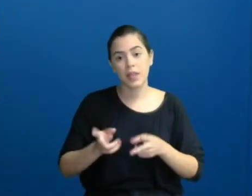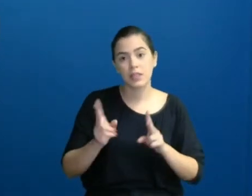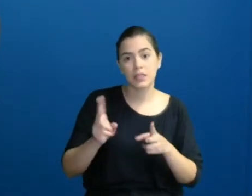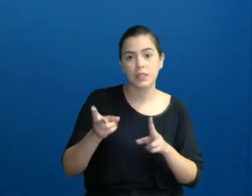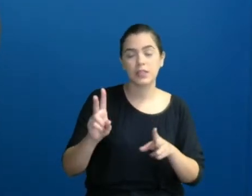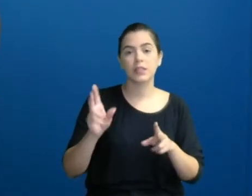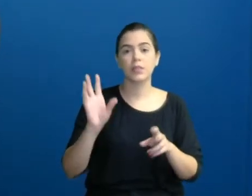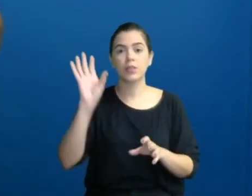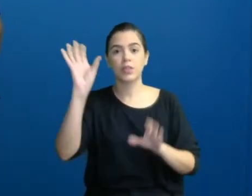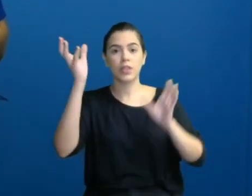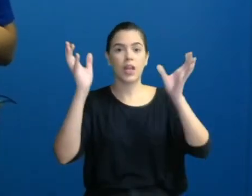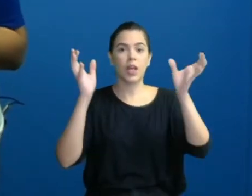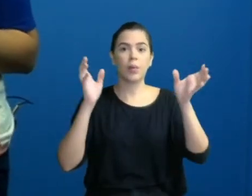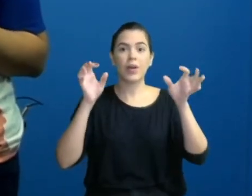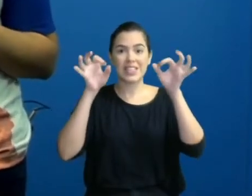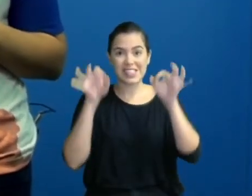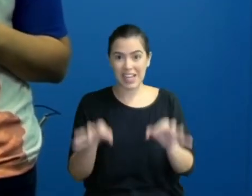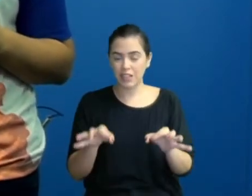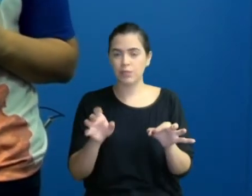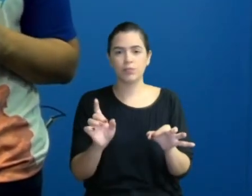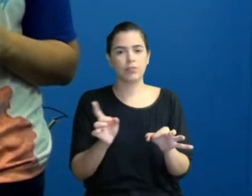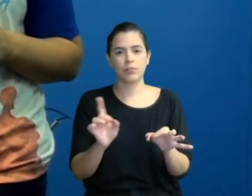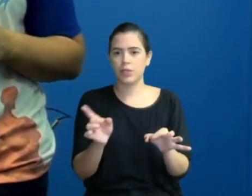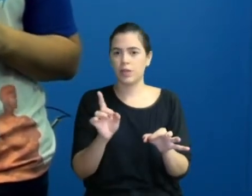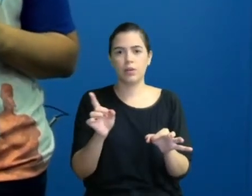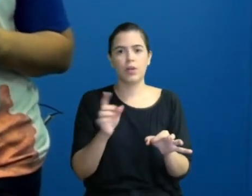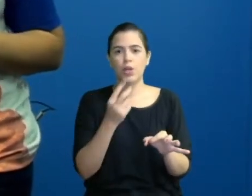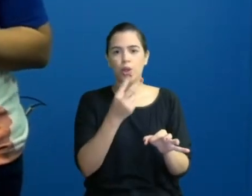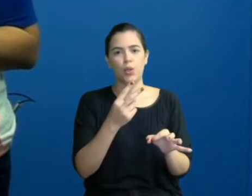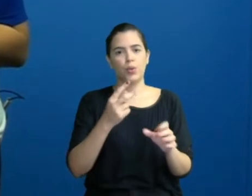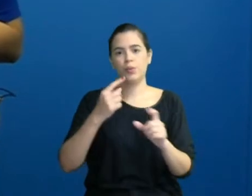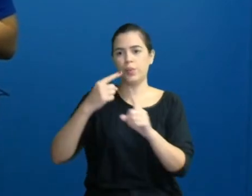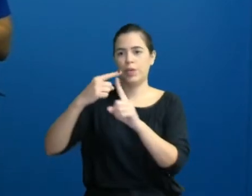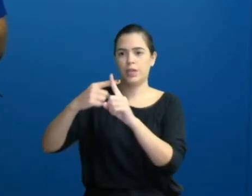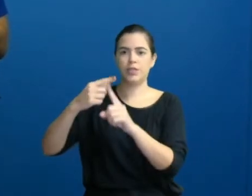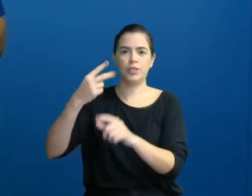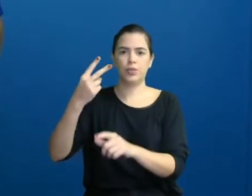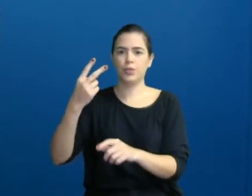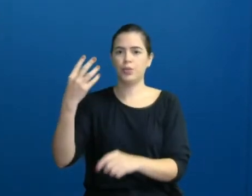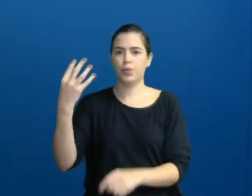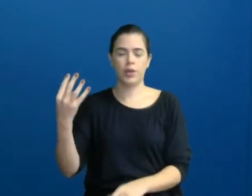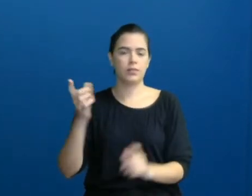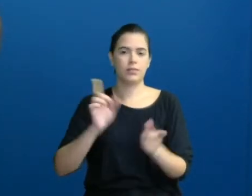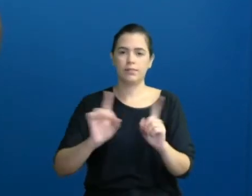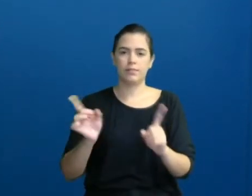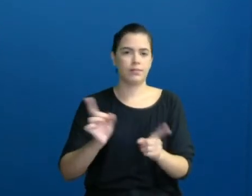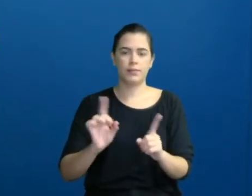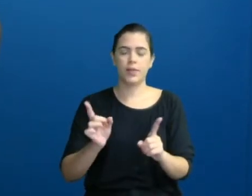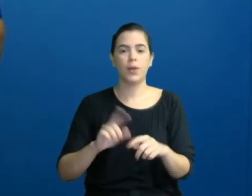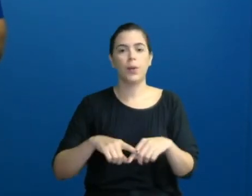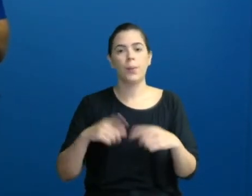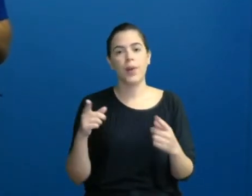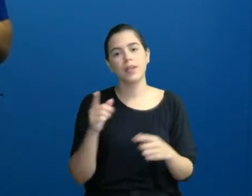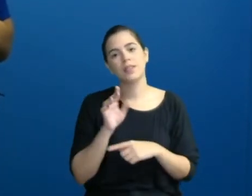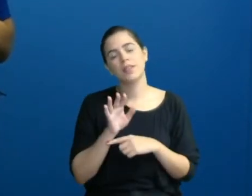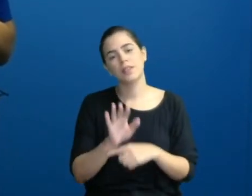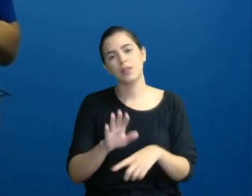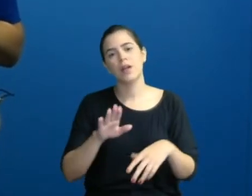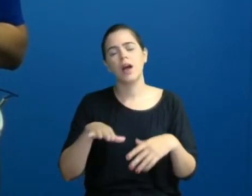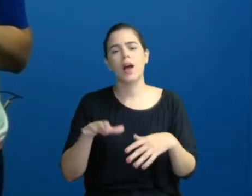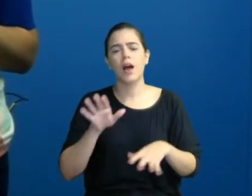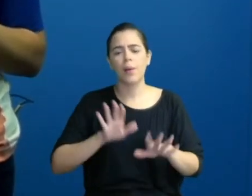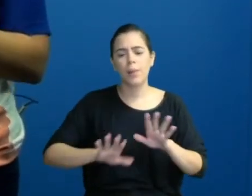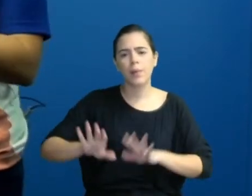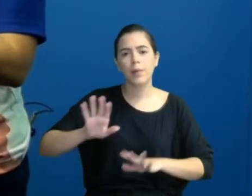elas dão certo, né? Não é uma coisa assim exata, 2 mais 2 vai dar 4. Mas elas nos ajudam a nos prepararmos